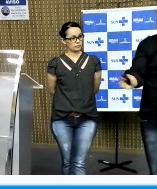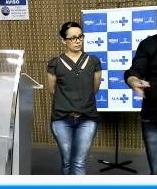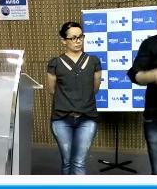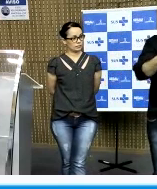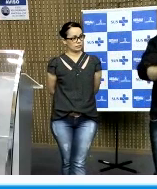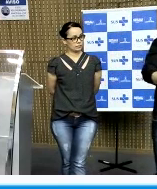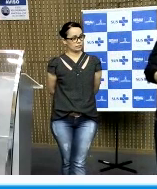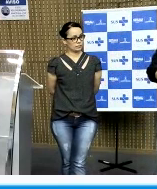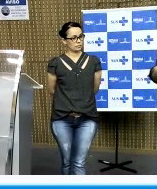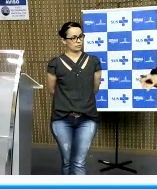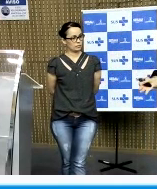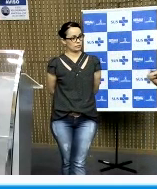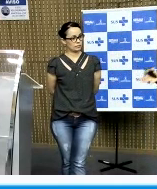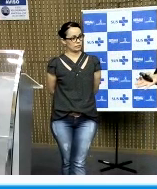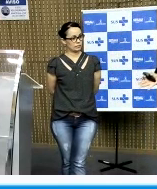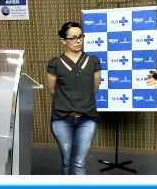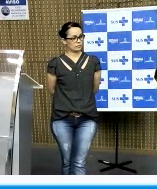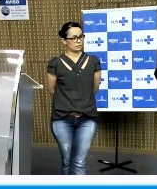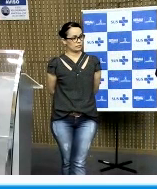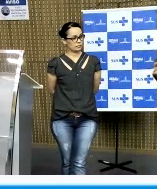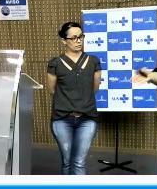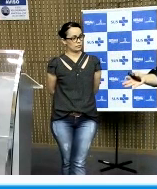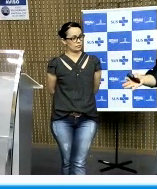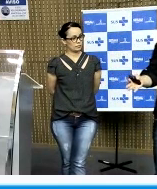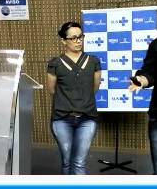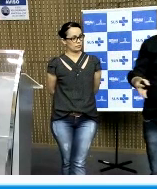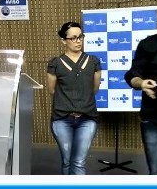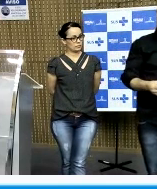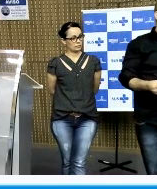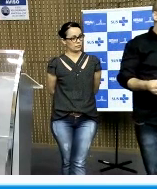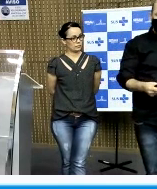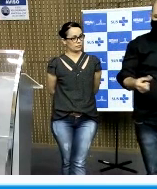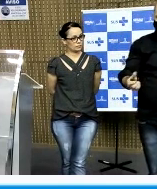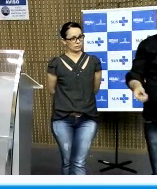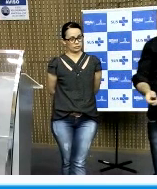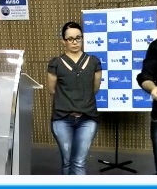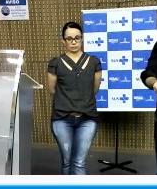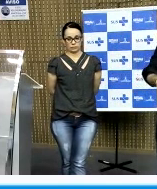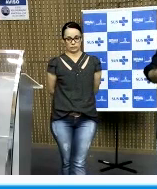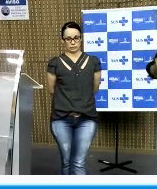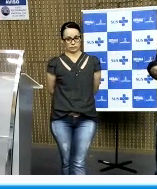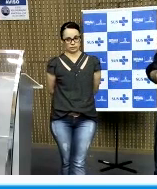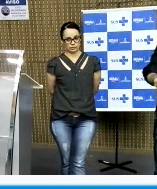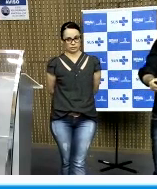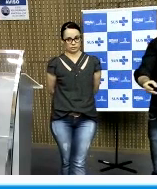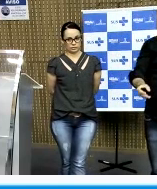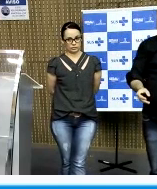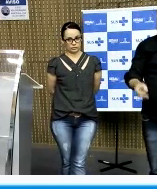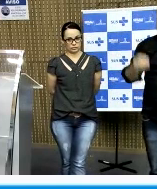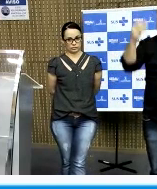frente. E os meios para estratificação é a análise rigorosa dos indicadores.